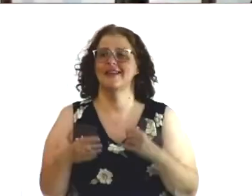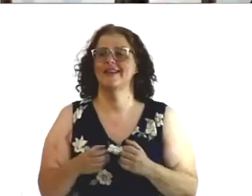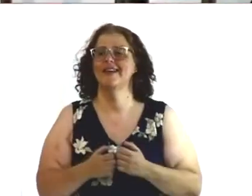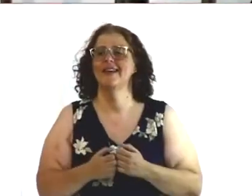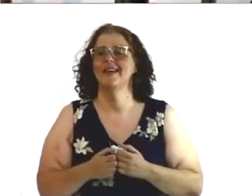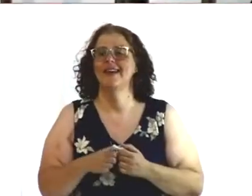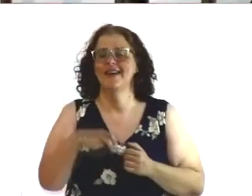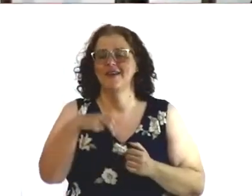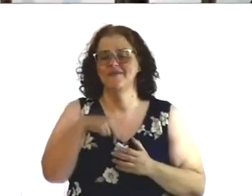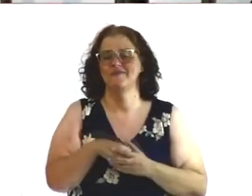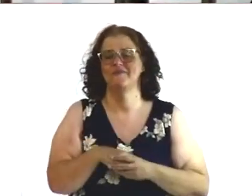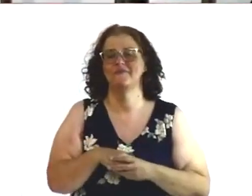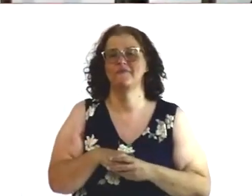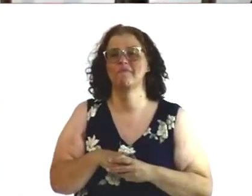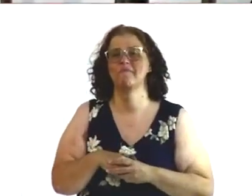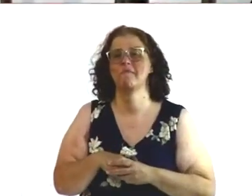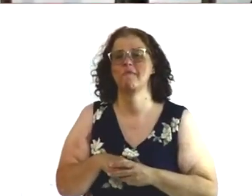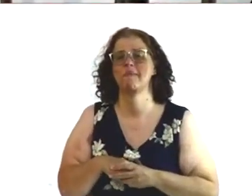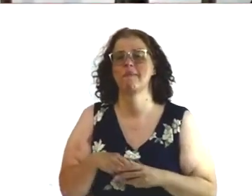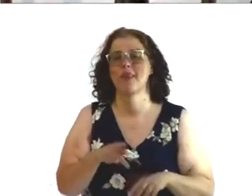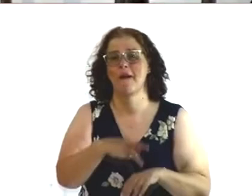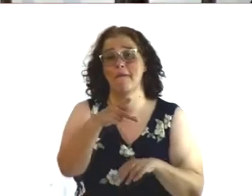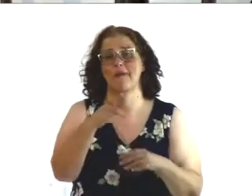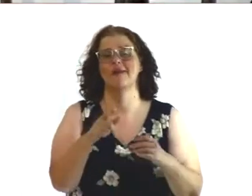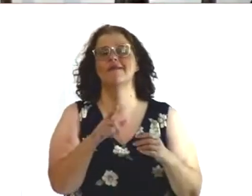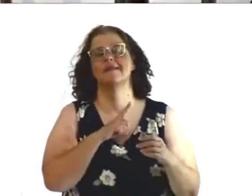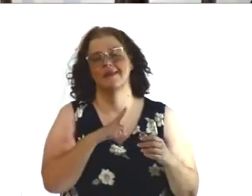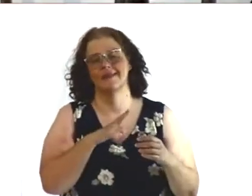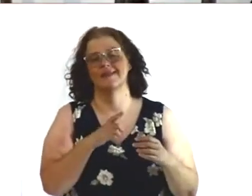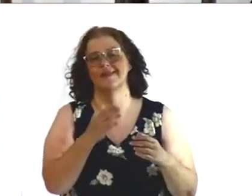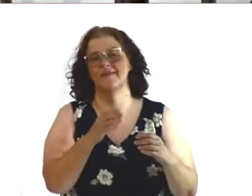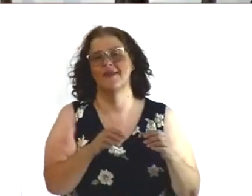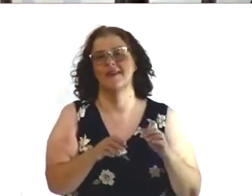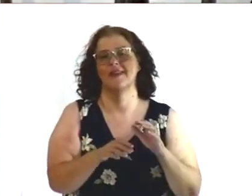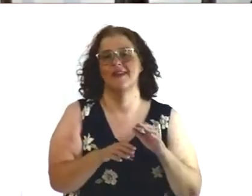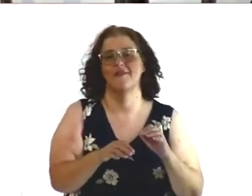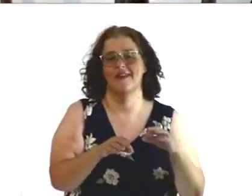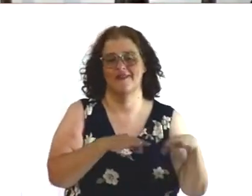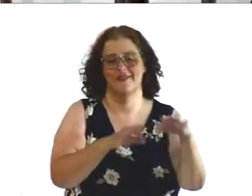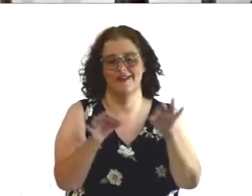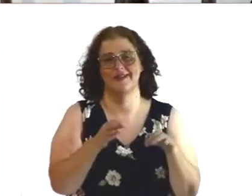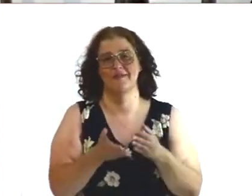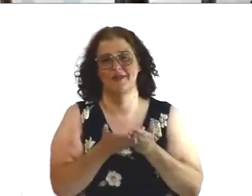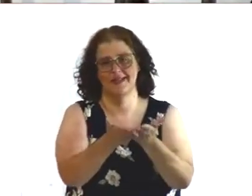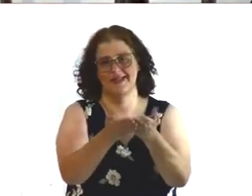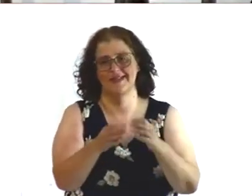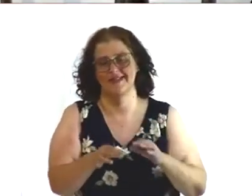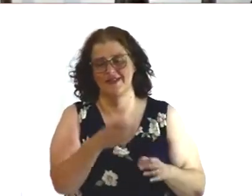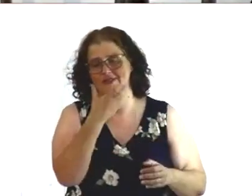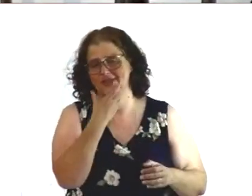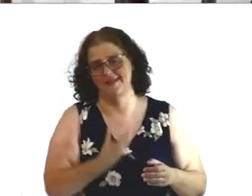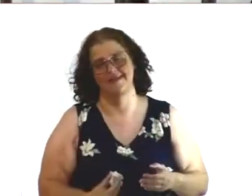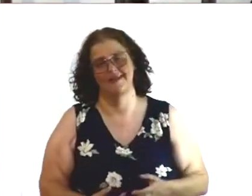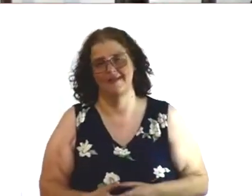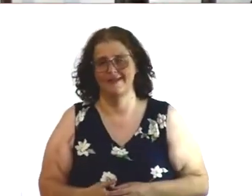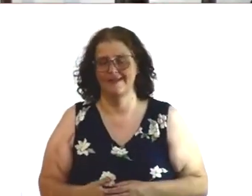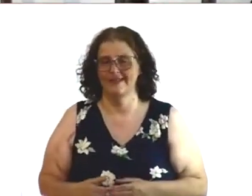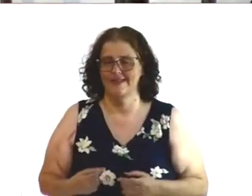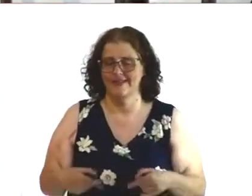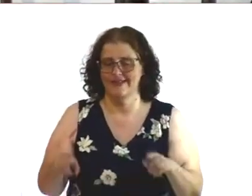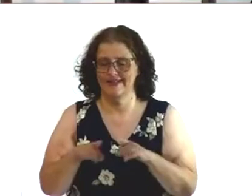que Natal é nascimento de Jesus, e que toda e qualquer atualização